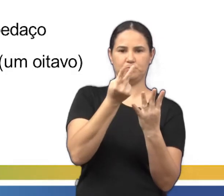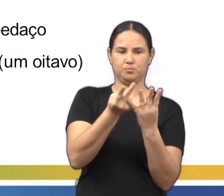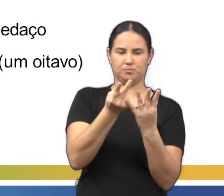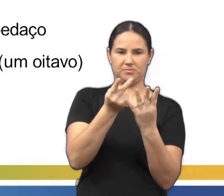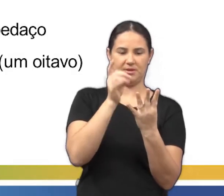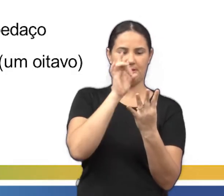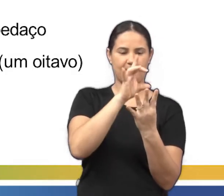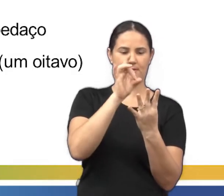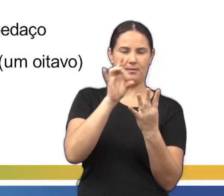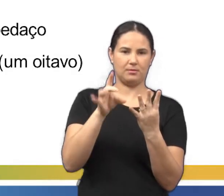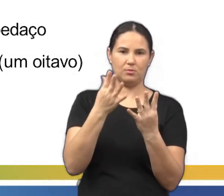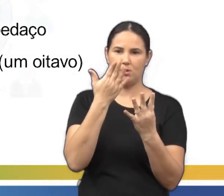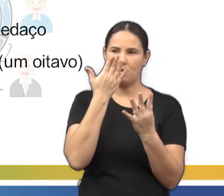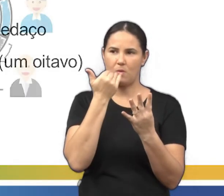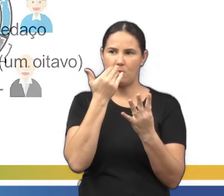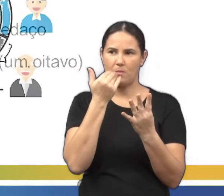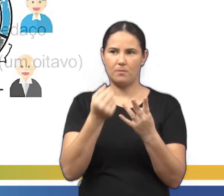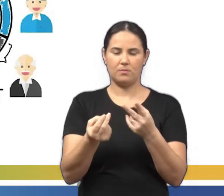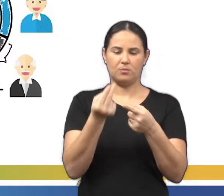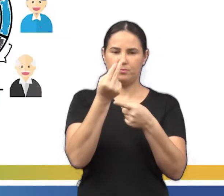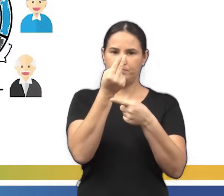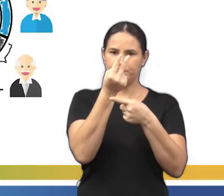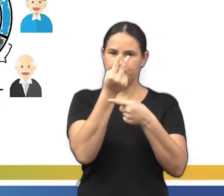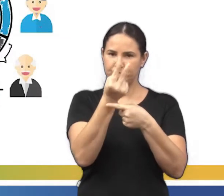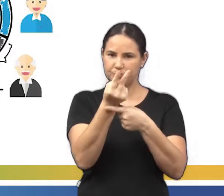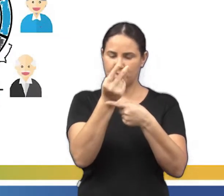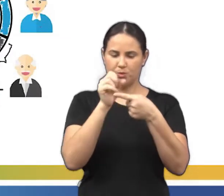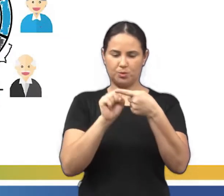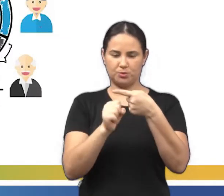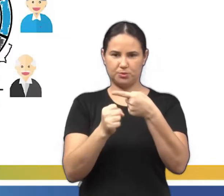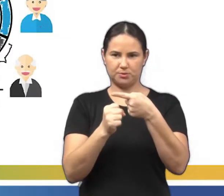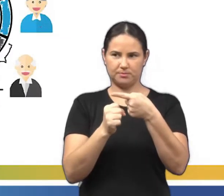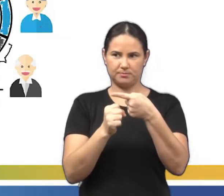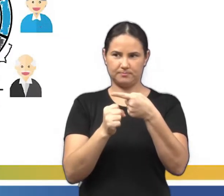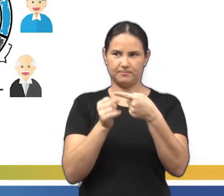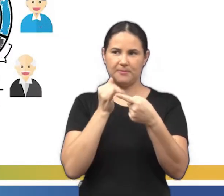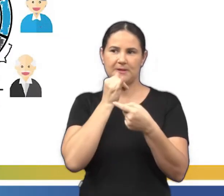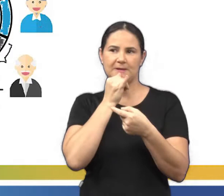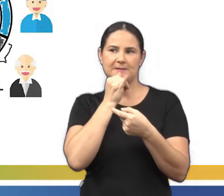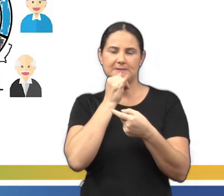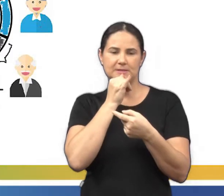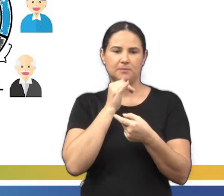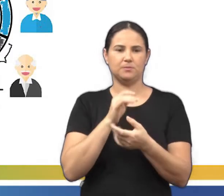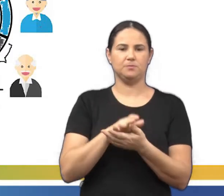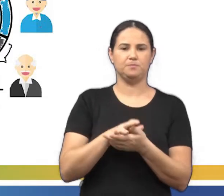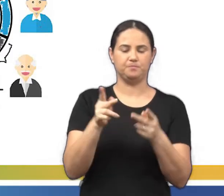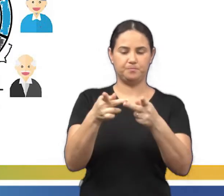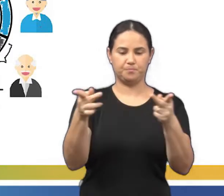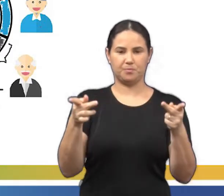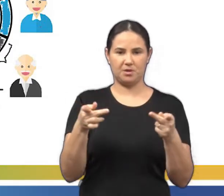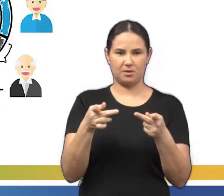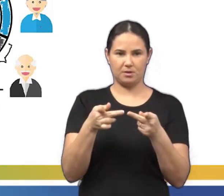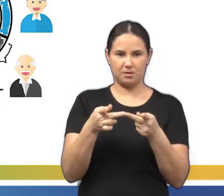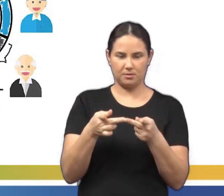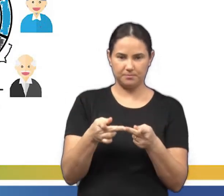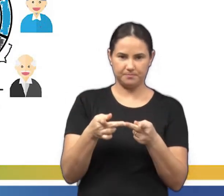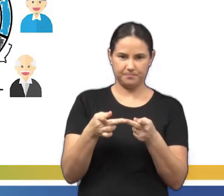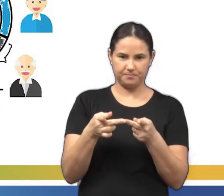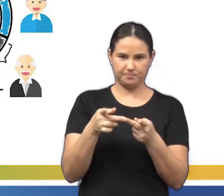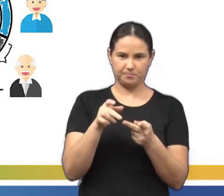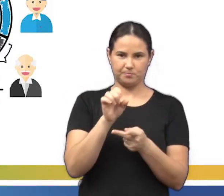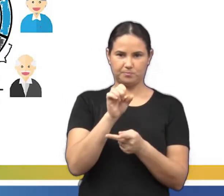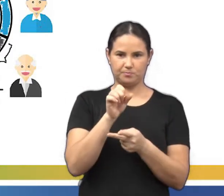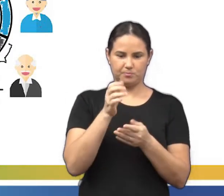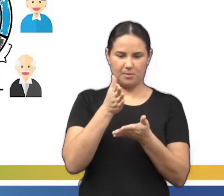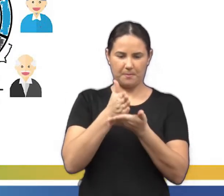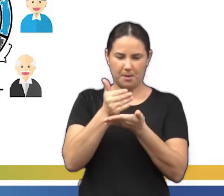tá? Olha ali, ó, a situação 1. Tenho a pizza que eu dividi em 8 pedaços. Cada pessoa está comendo